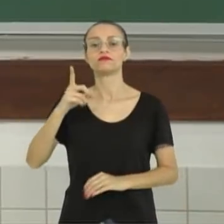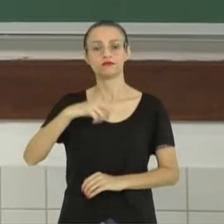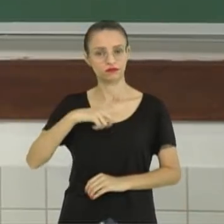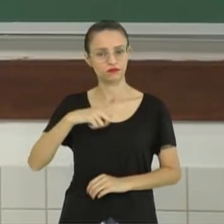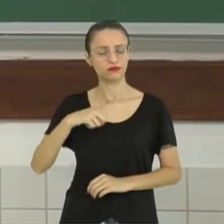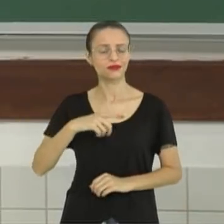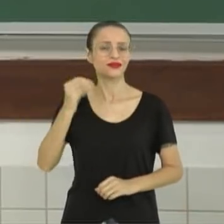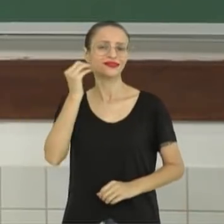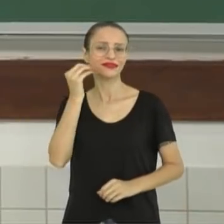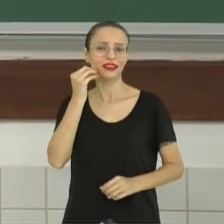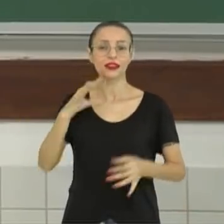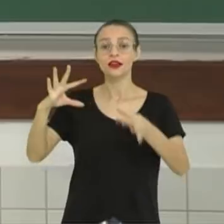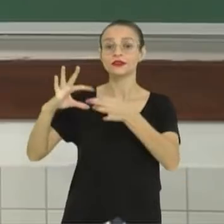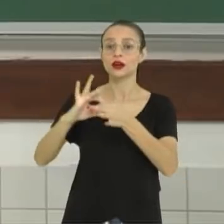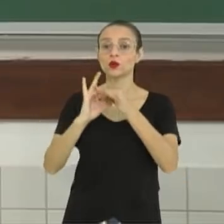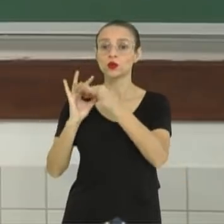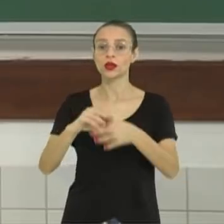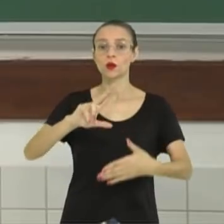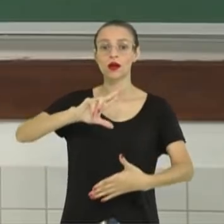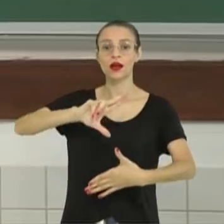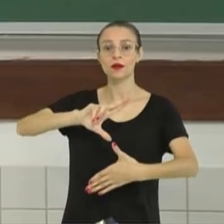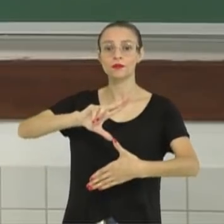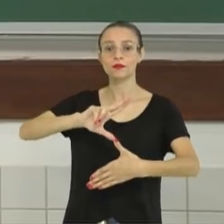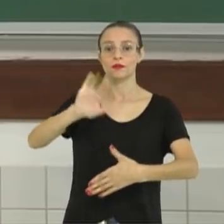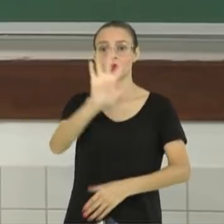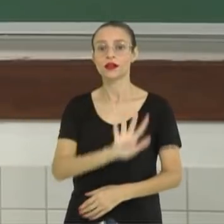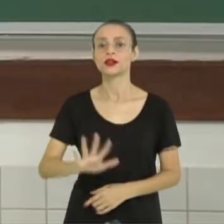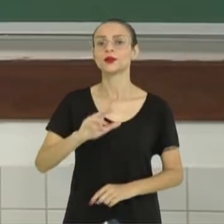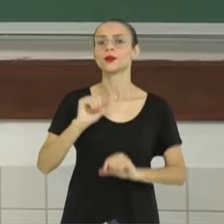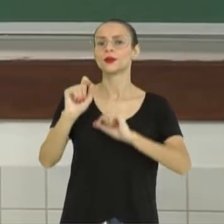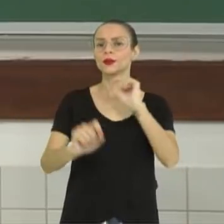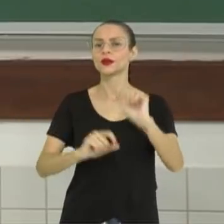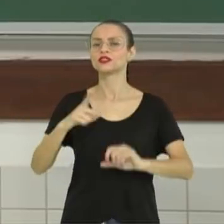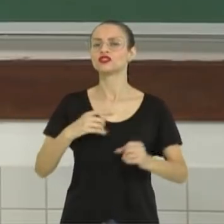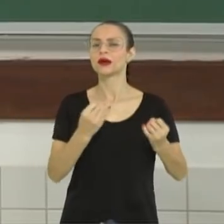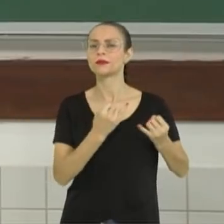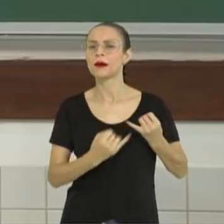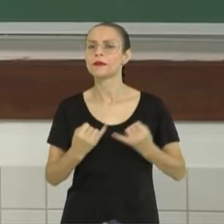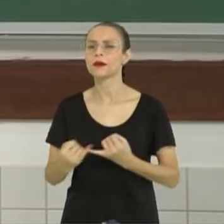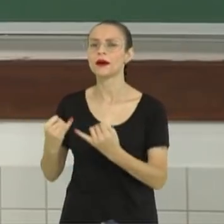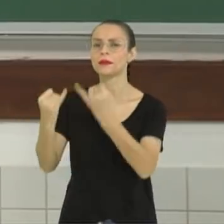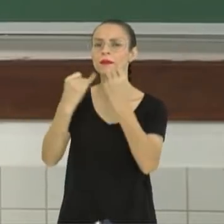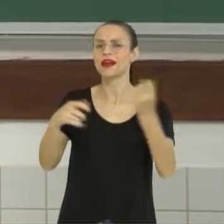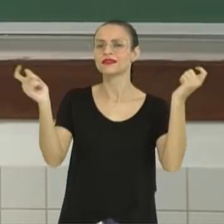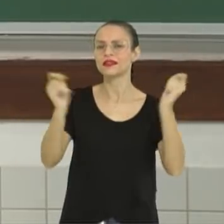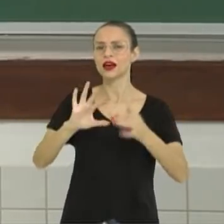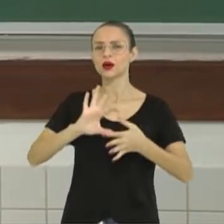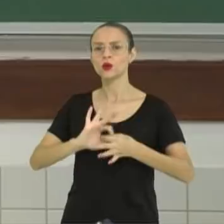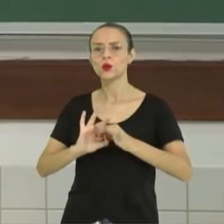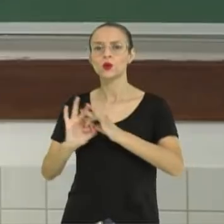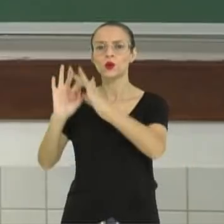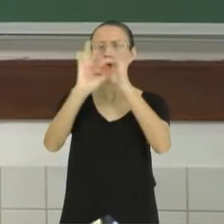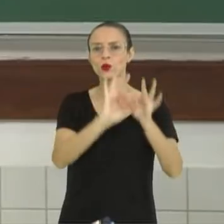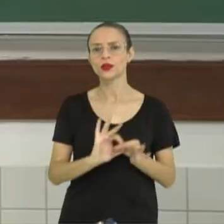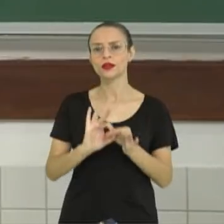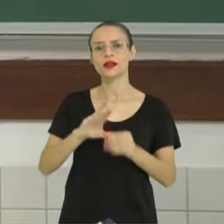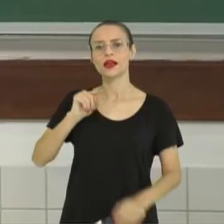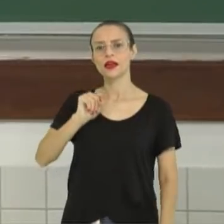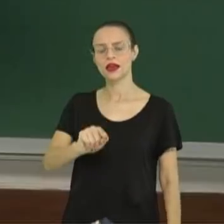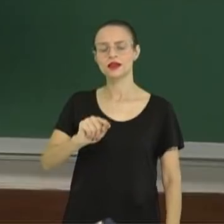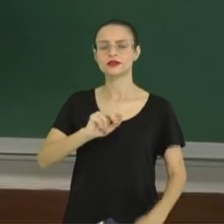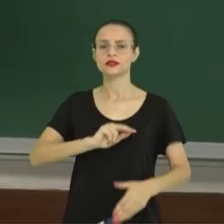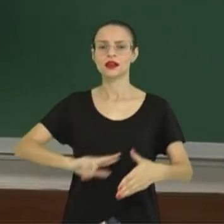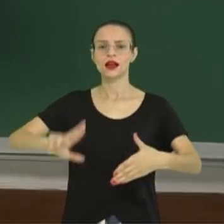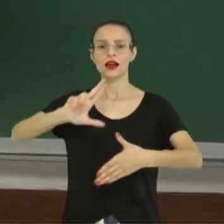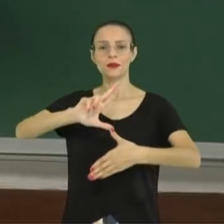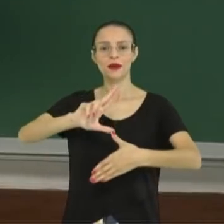uma união entre a América Latina. O que existia de semelhança? O que poderia unir esta América, né,